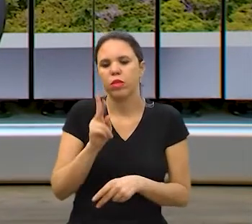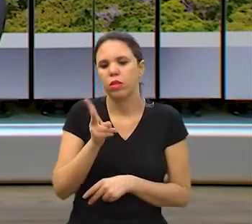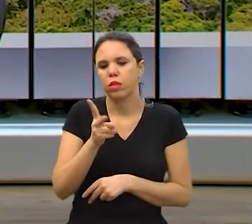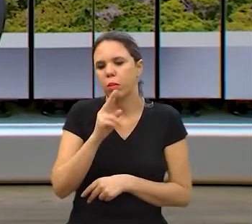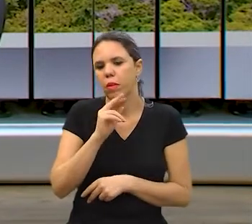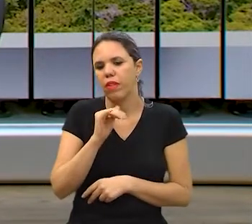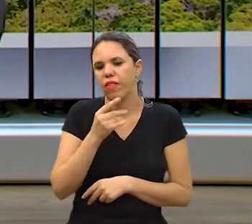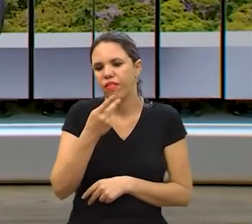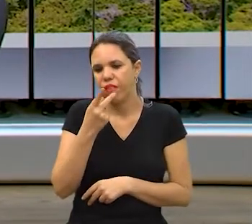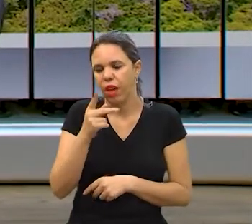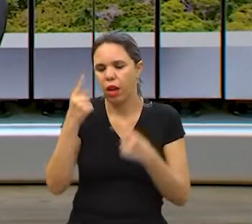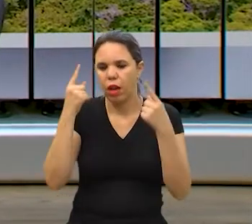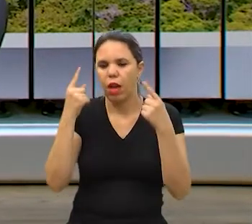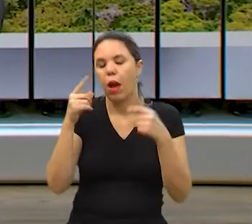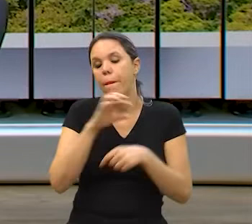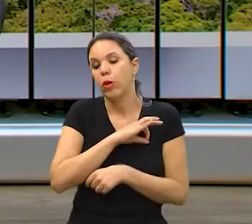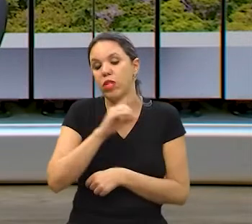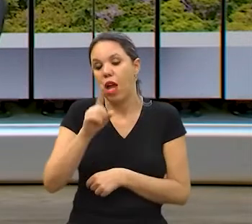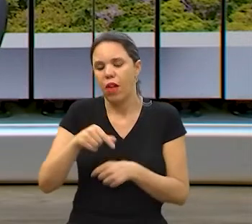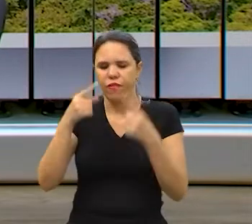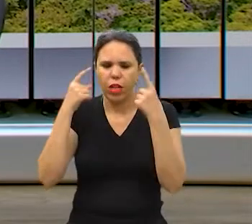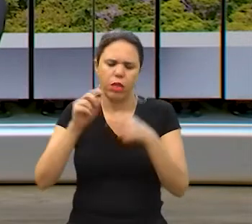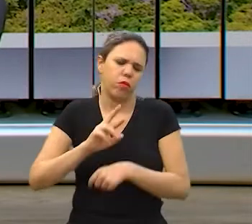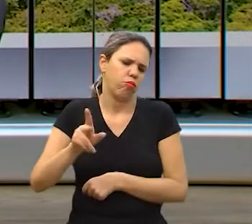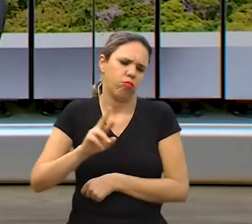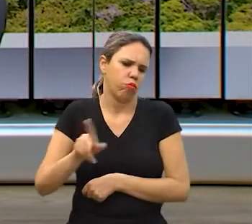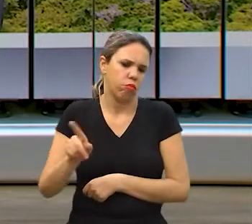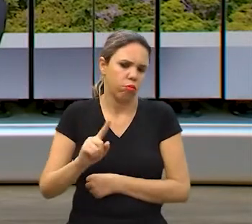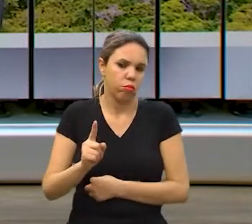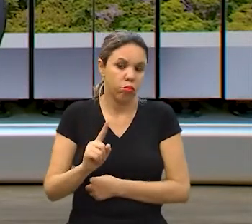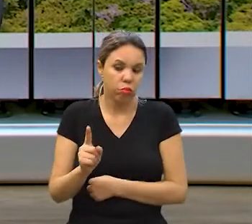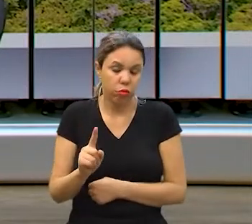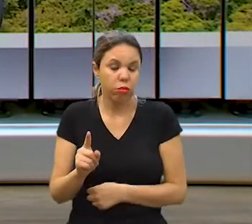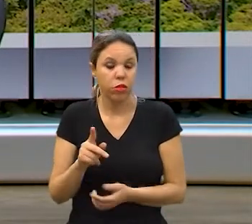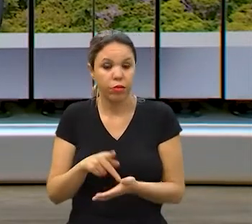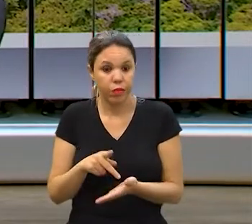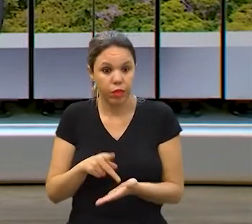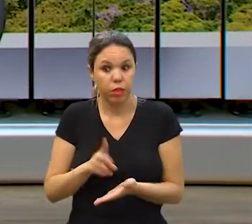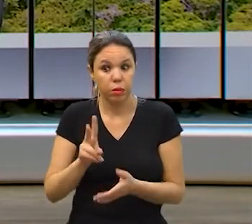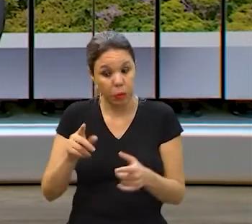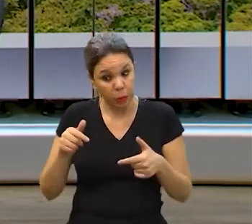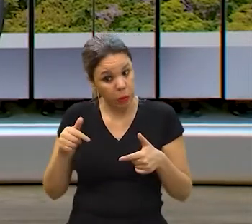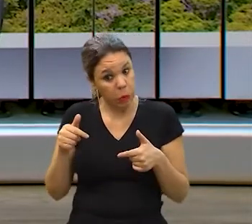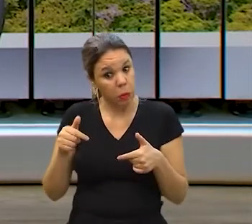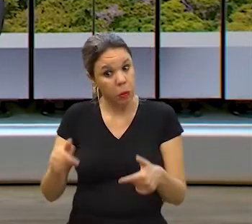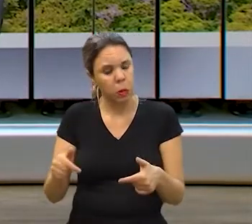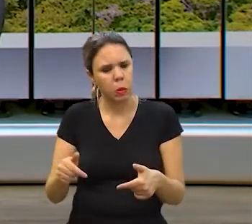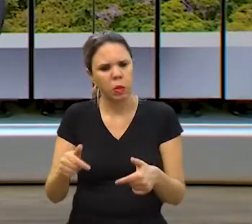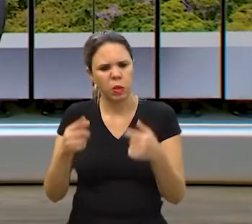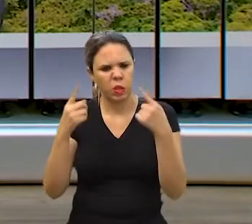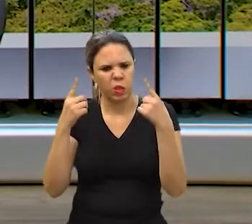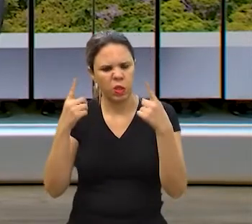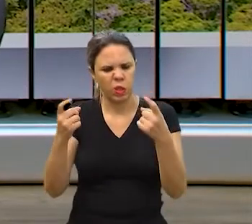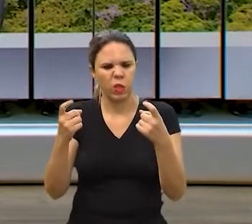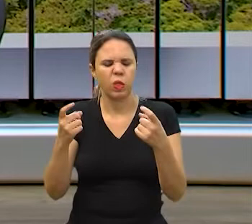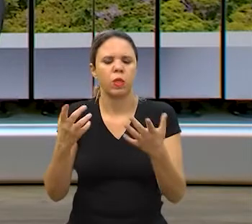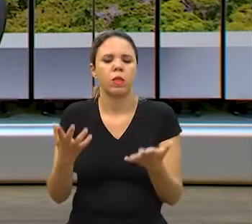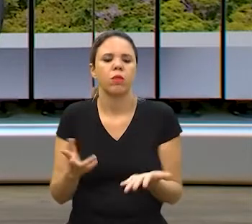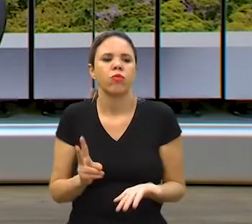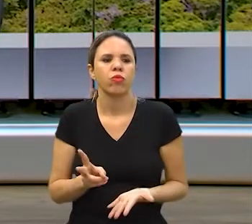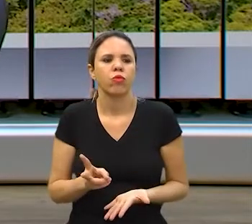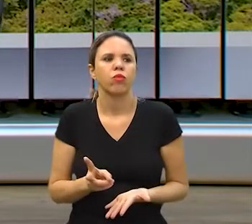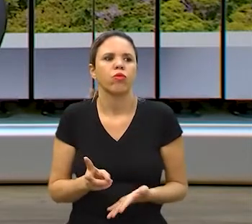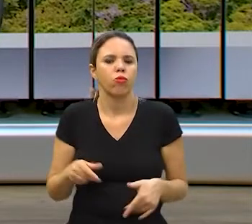insistem em dizer que a polícia é violenta. A polícia não é violenta, né? Ela, na verdade, ela sempre reage a uma agressão. Ela